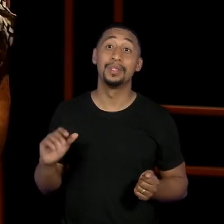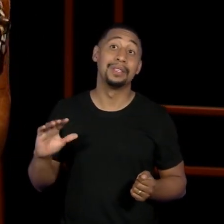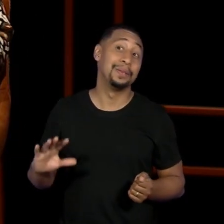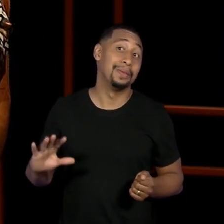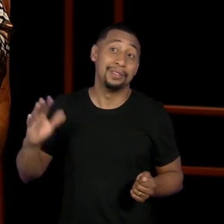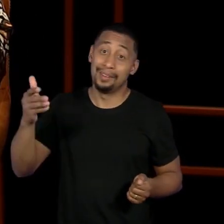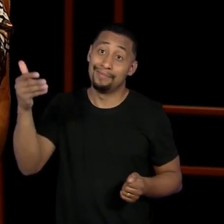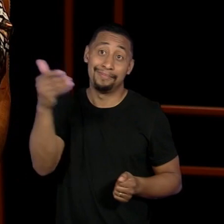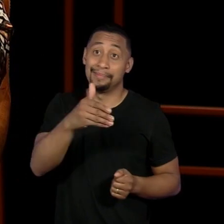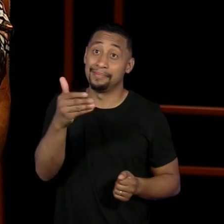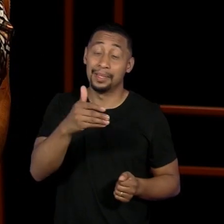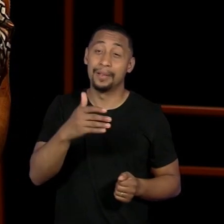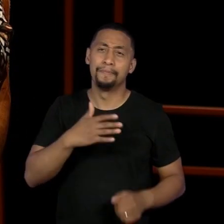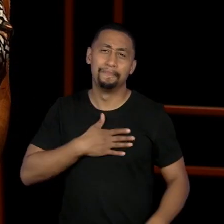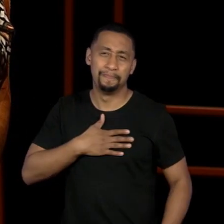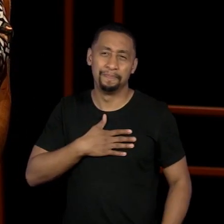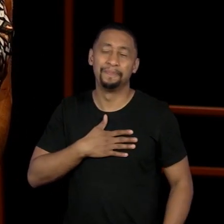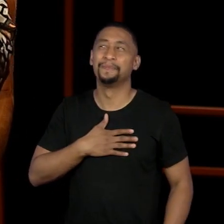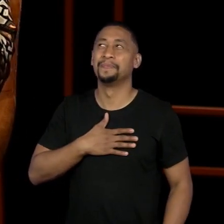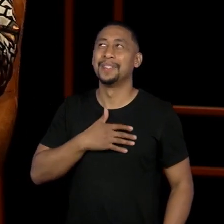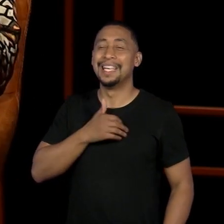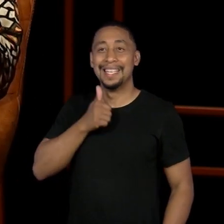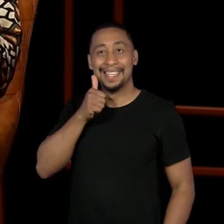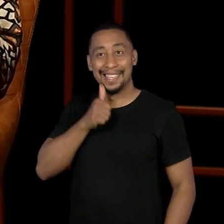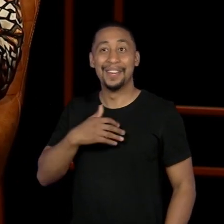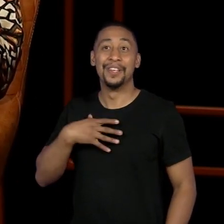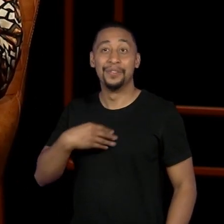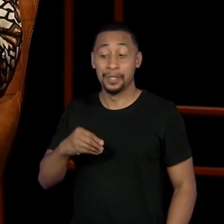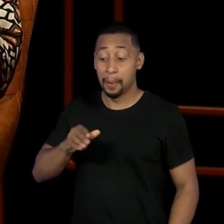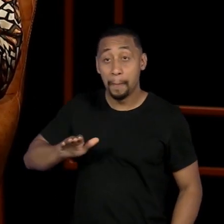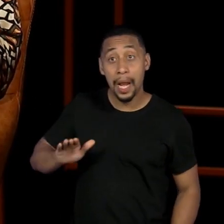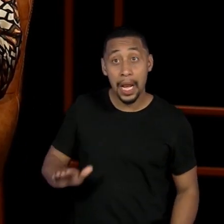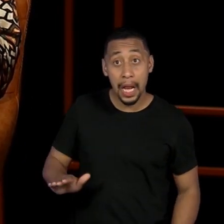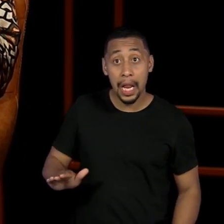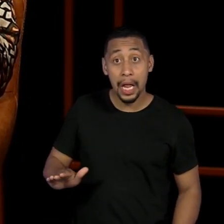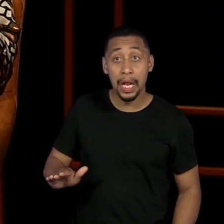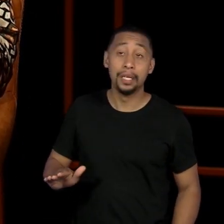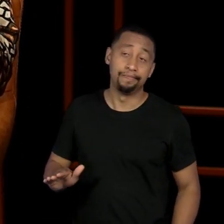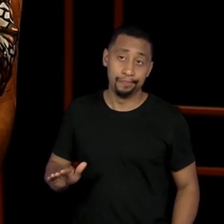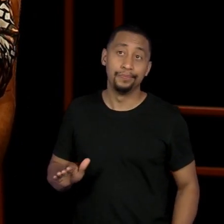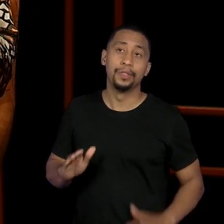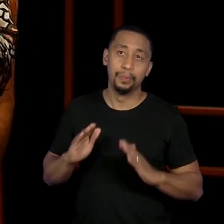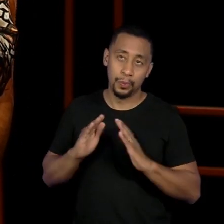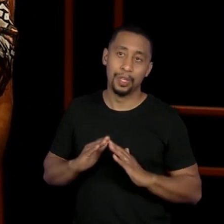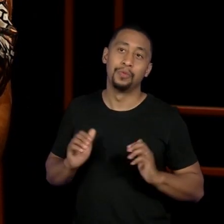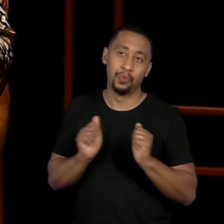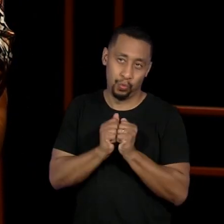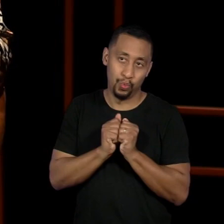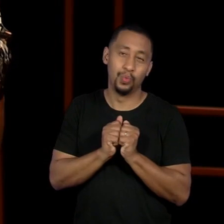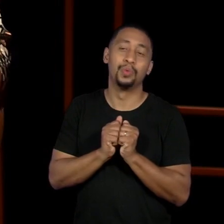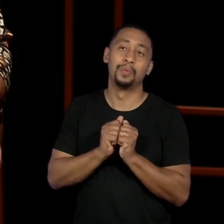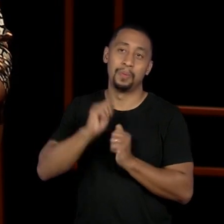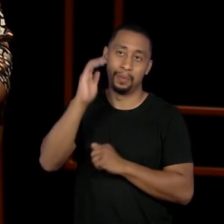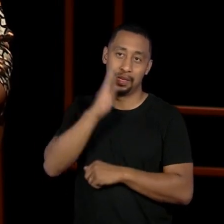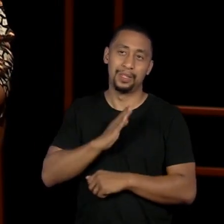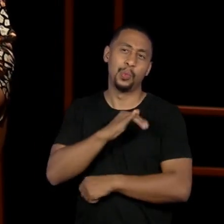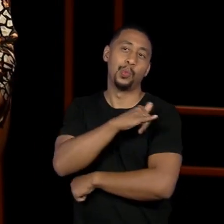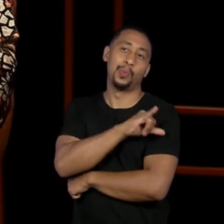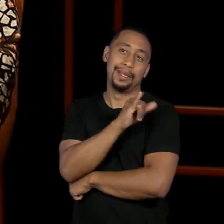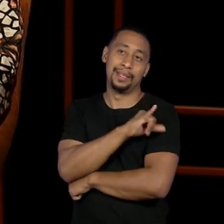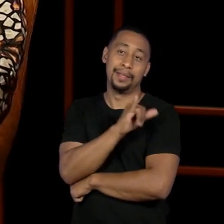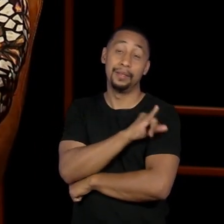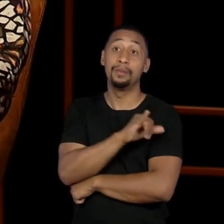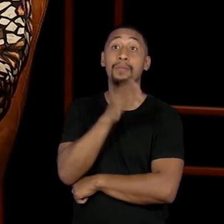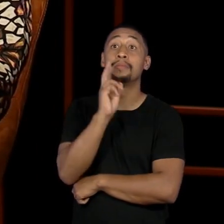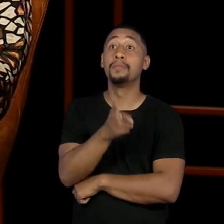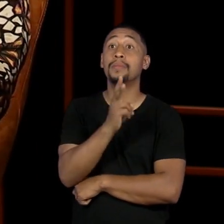E a minha filha, pequenina, que estava comigo nessa altura no Brasil, no Rio, andava na mesma escola, o Espaço